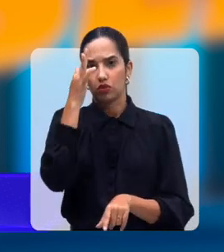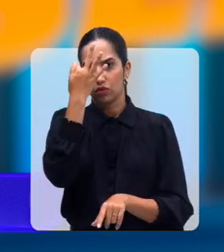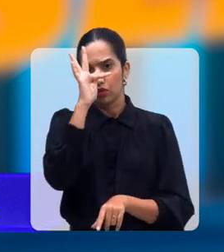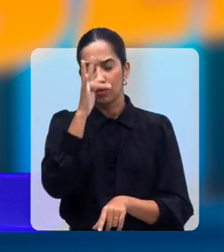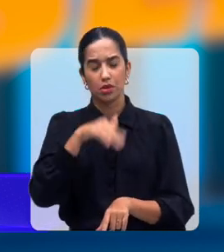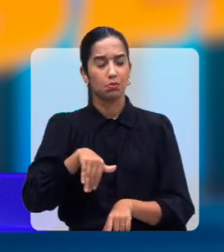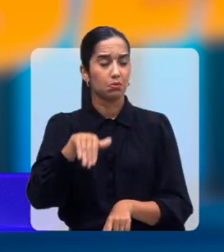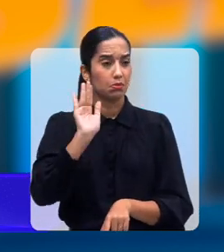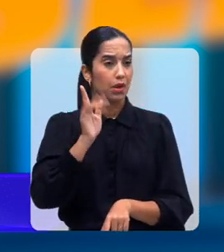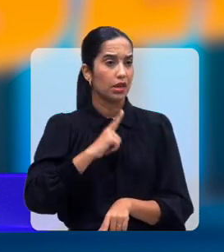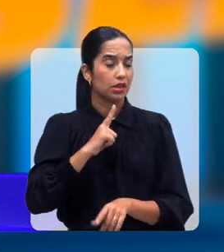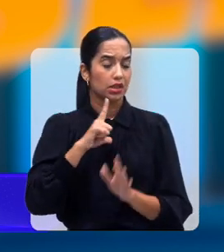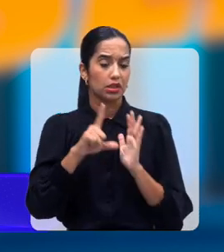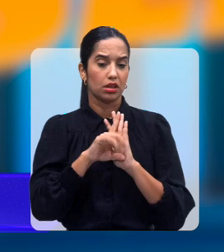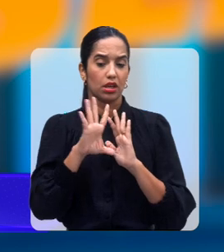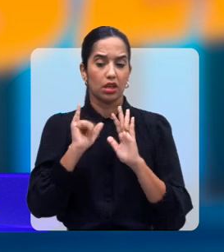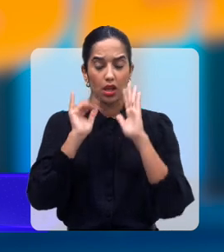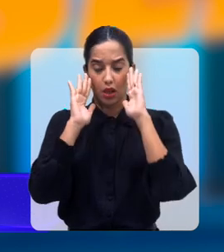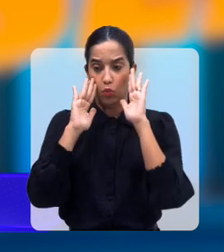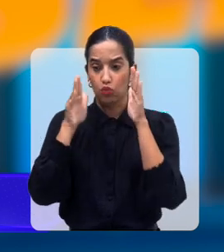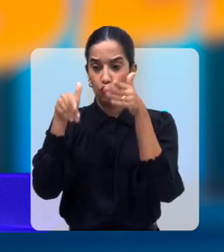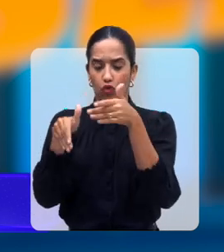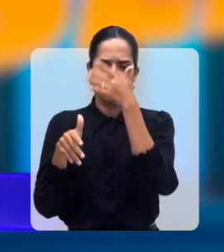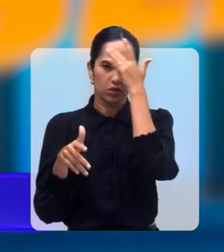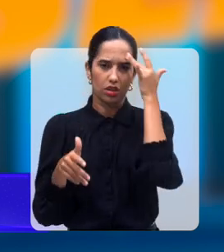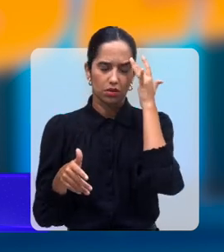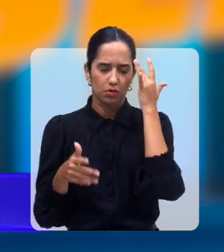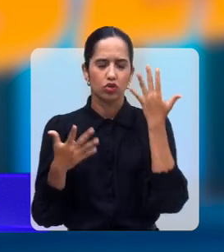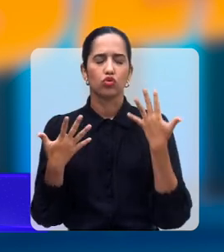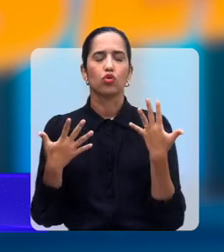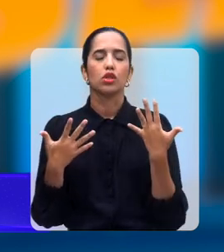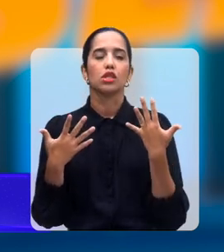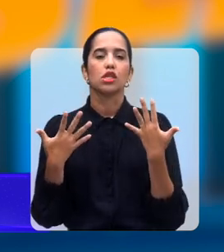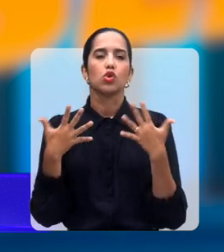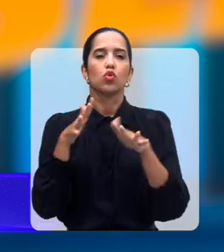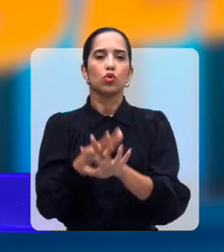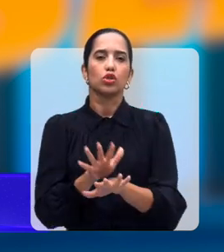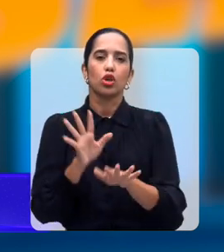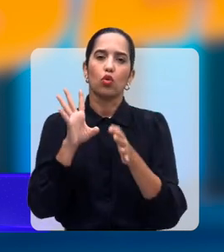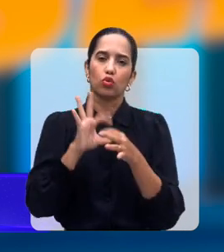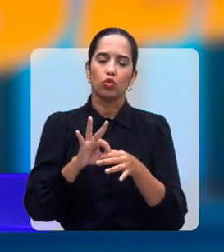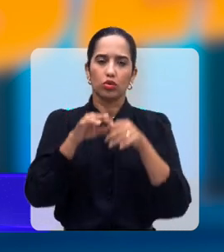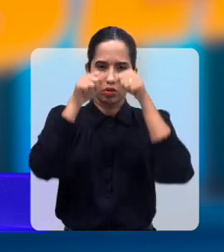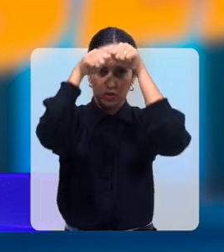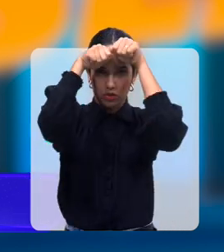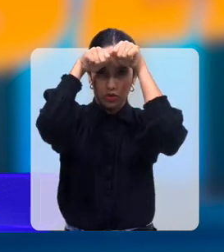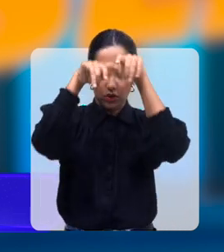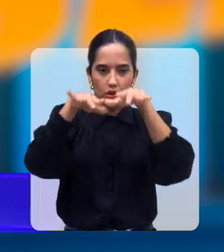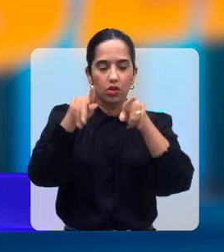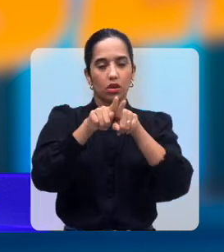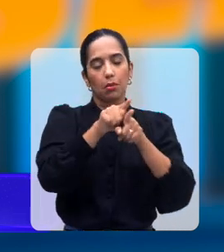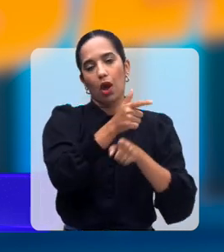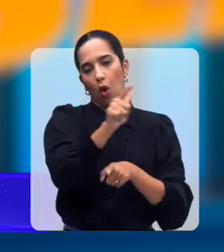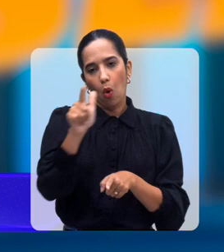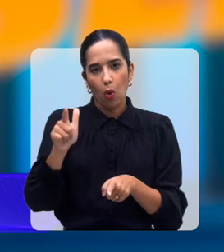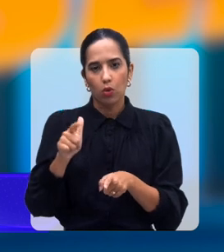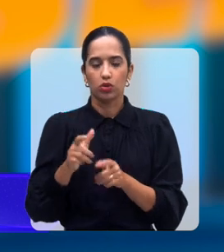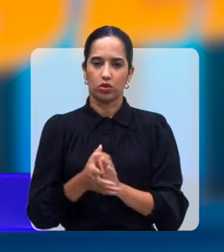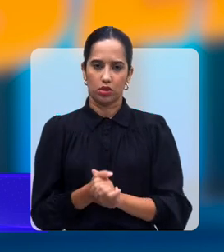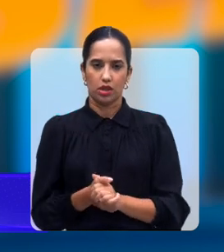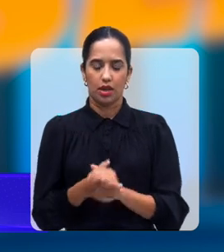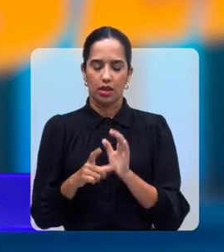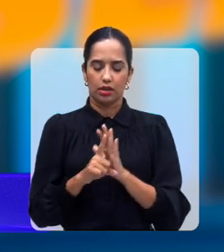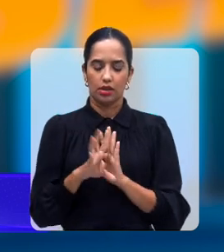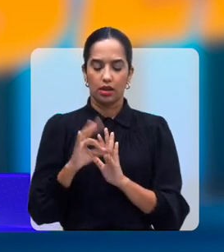é um dos que tem mais lei que inclui as pessoas, né? Na questão do autismo, enfim. E é